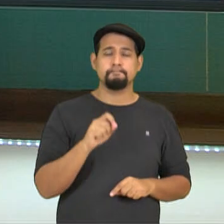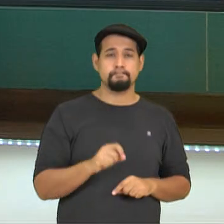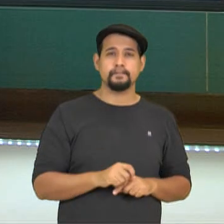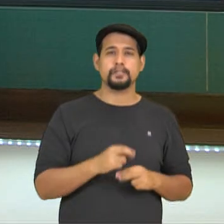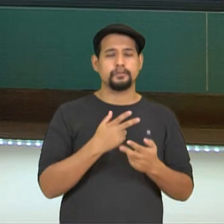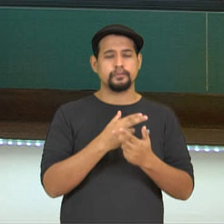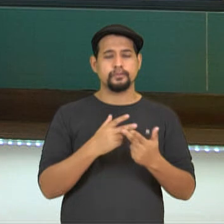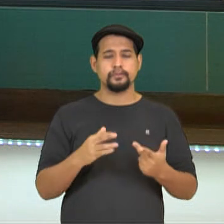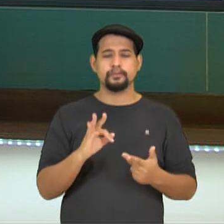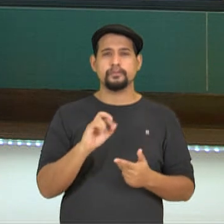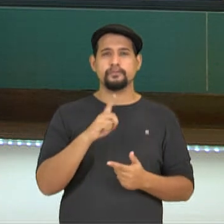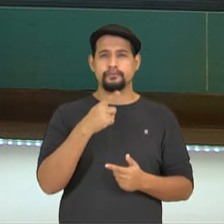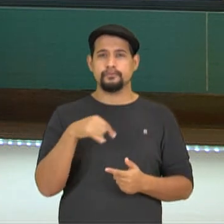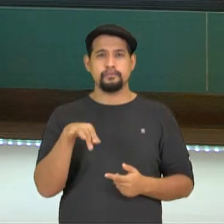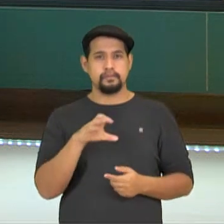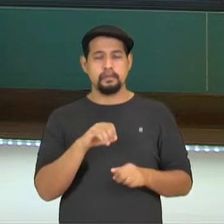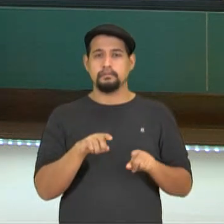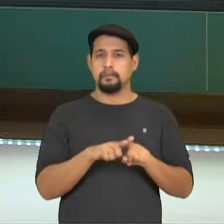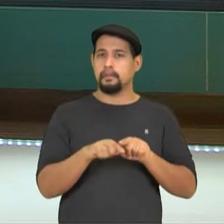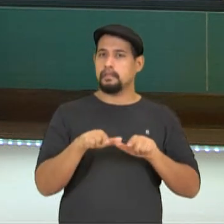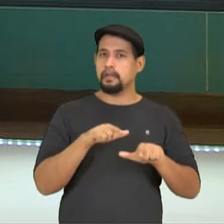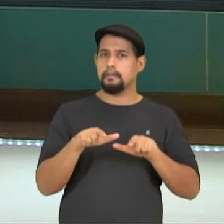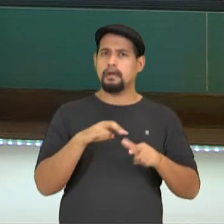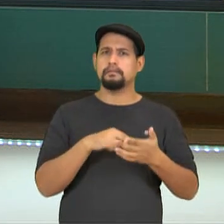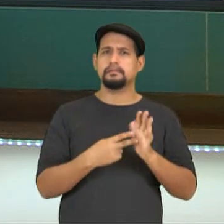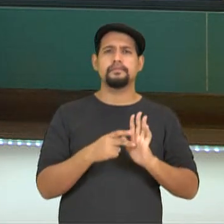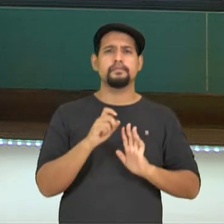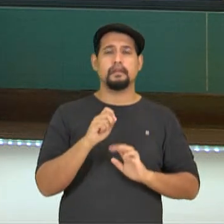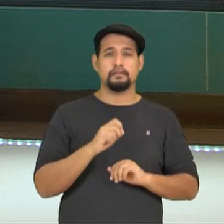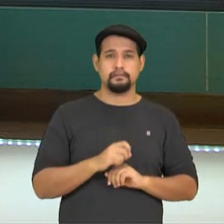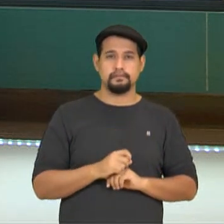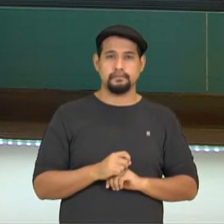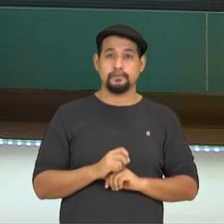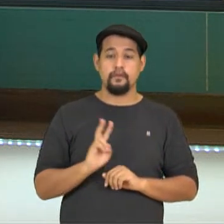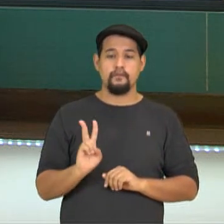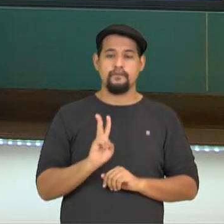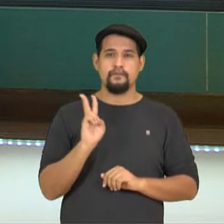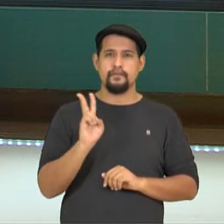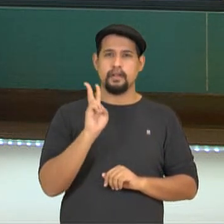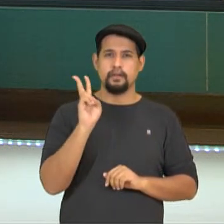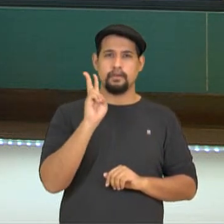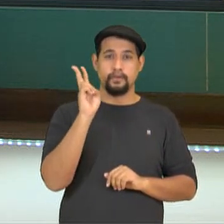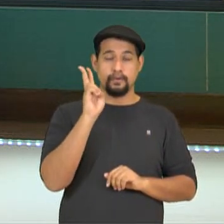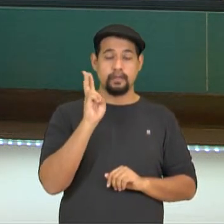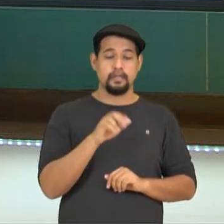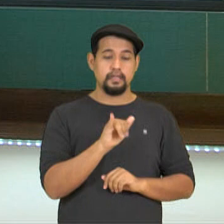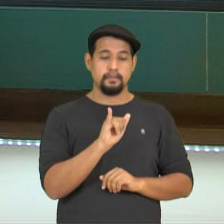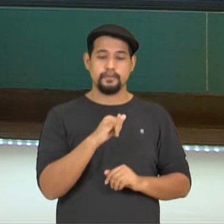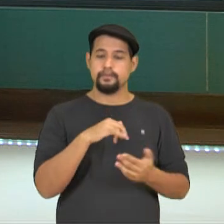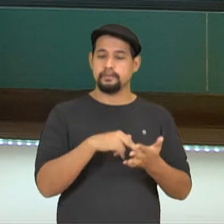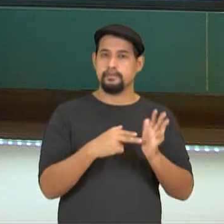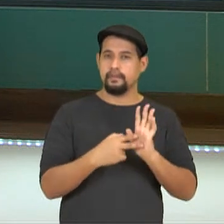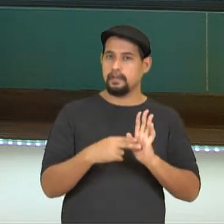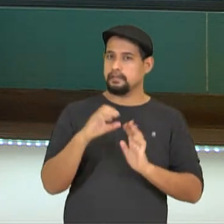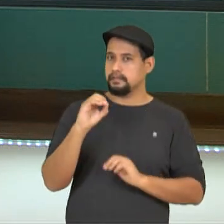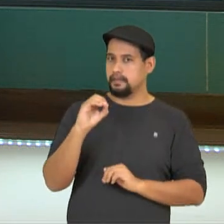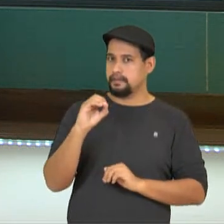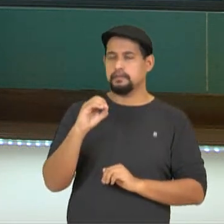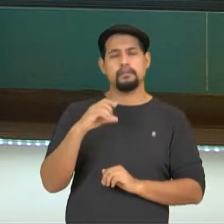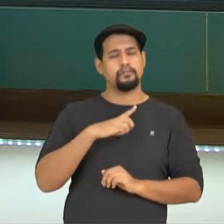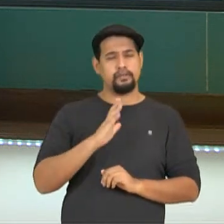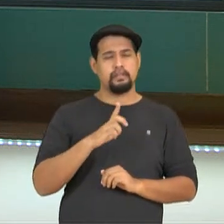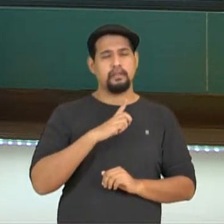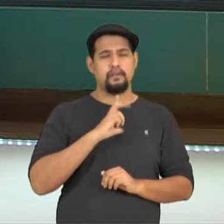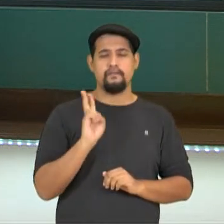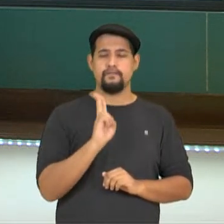raízes da função. As raízes da função é quando o valor de y é zero, quando eu tenho os valores